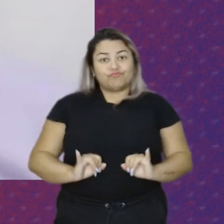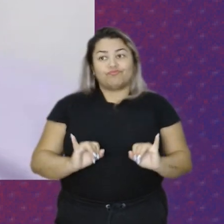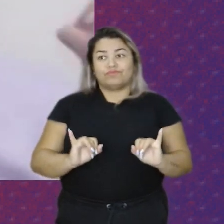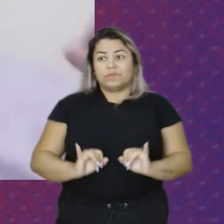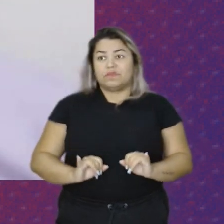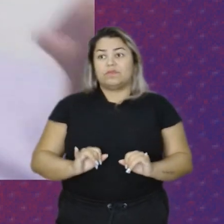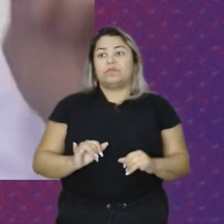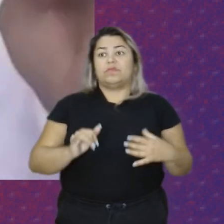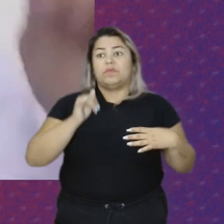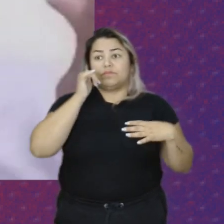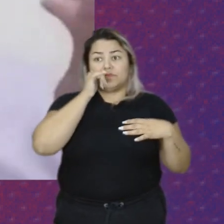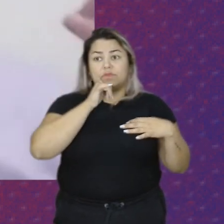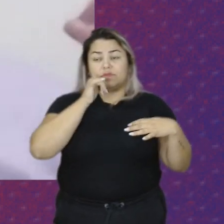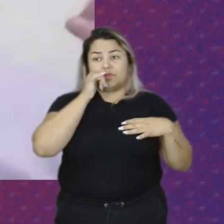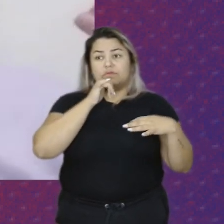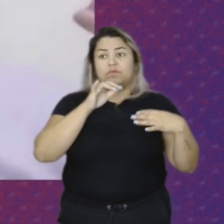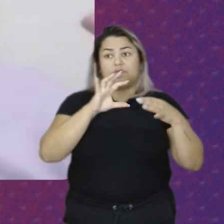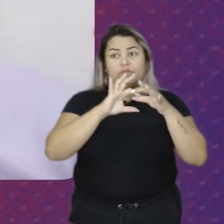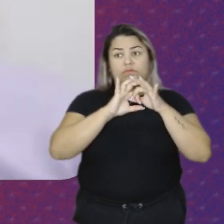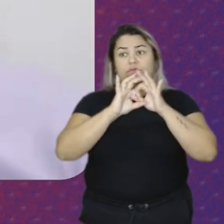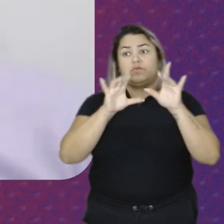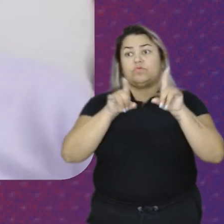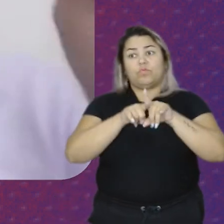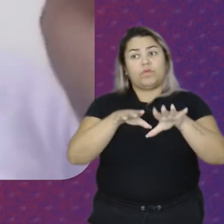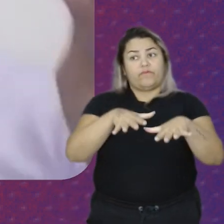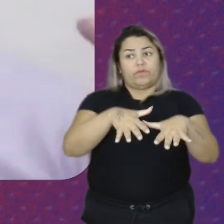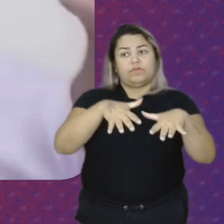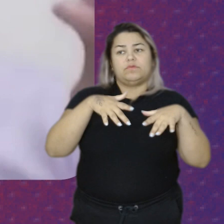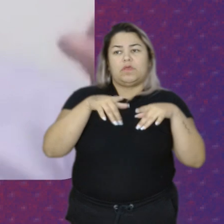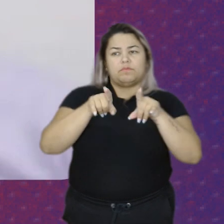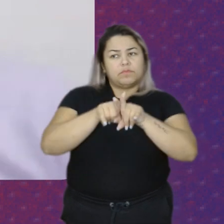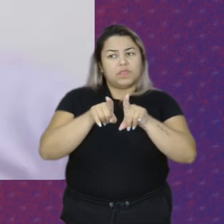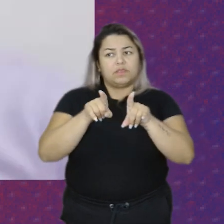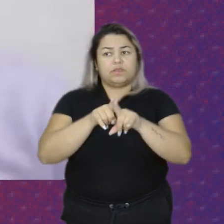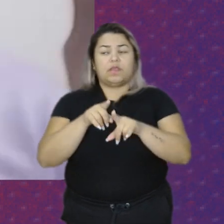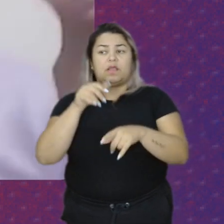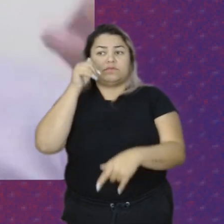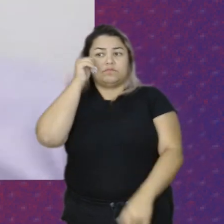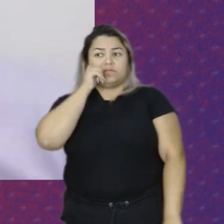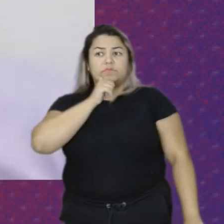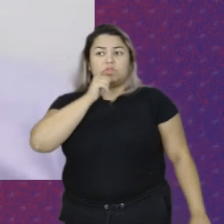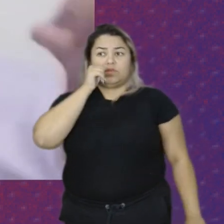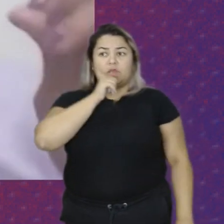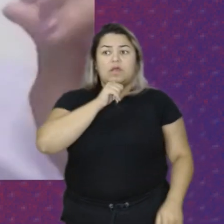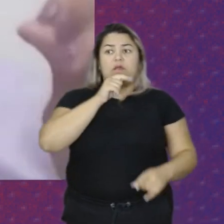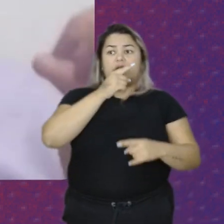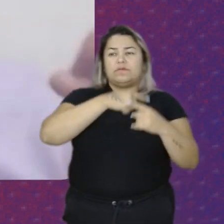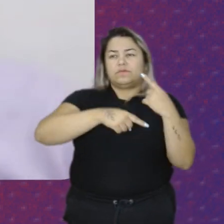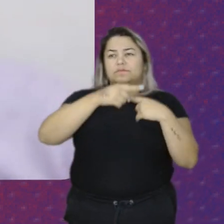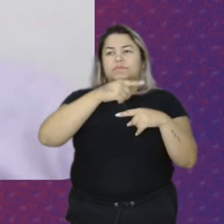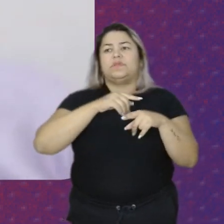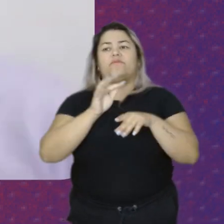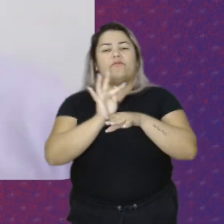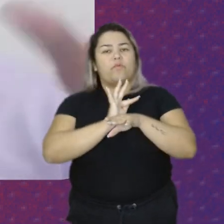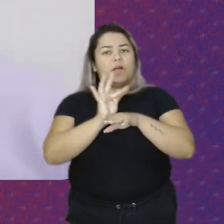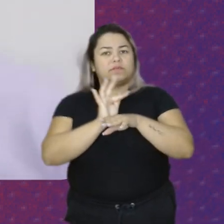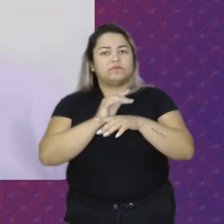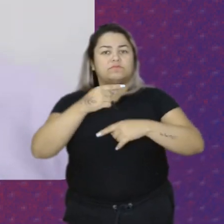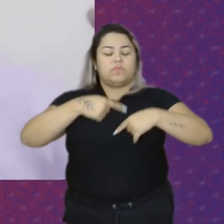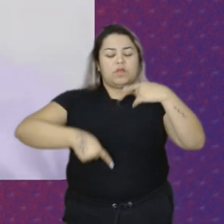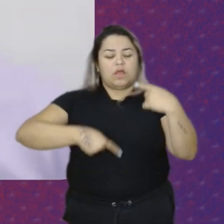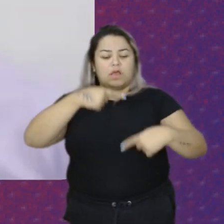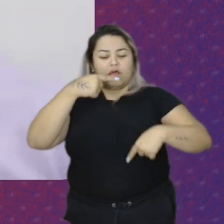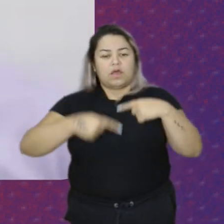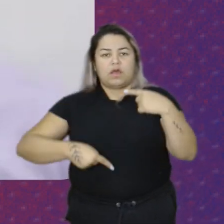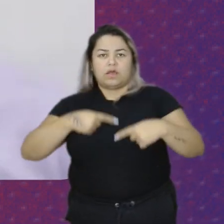As mulheres não estão indo só para o evento da marcha, as mulheres estão construindo a formação política para